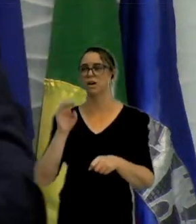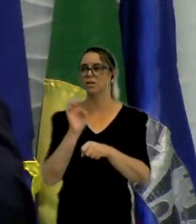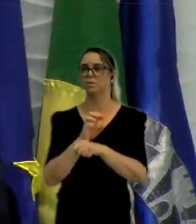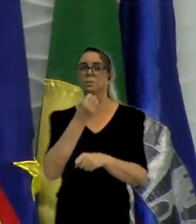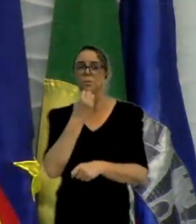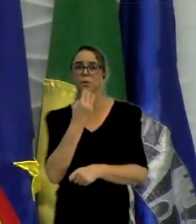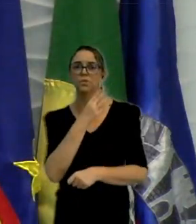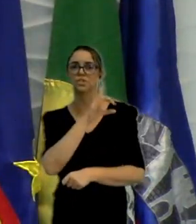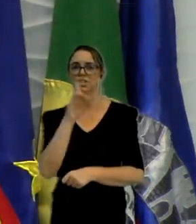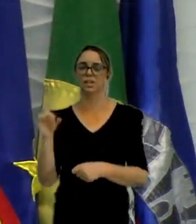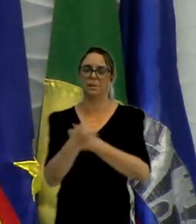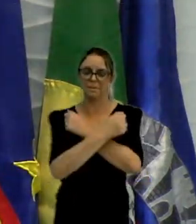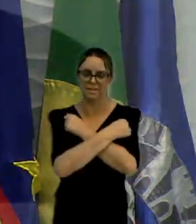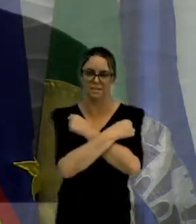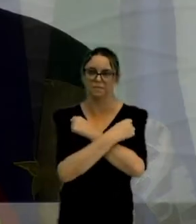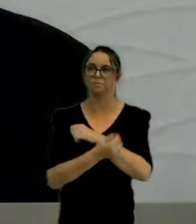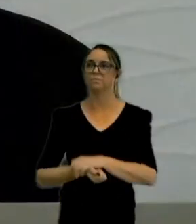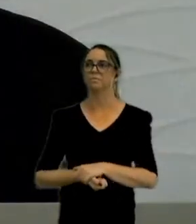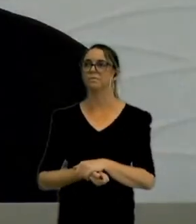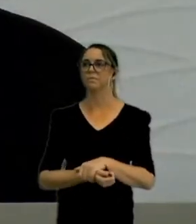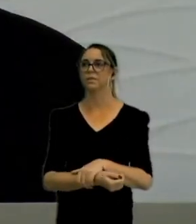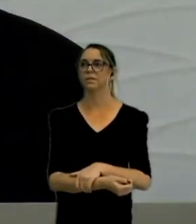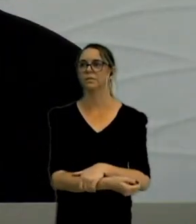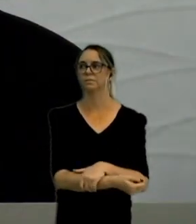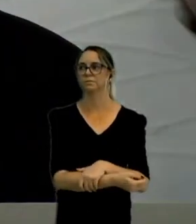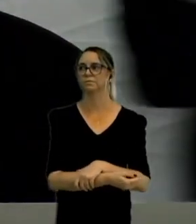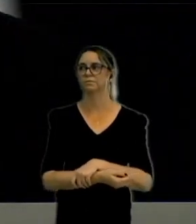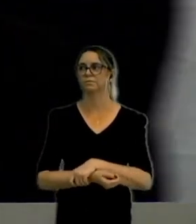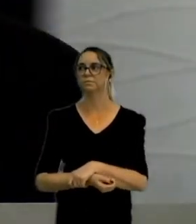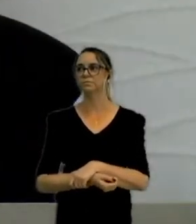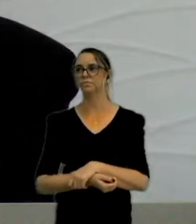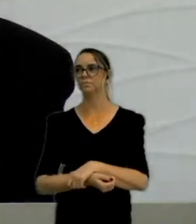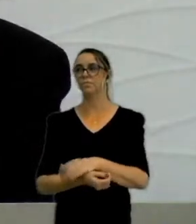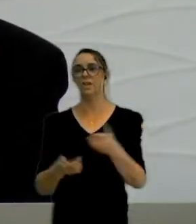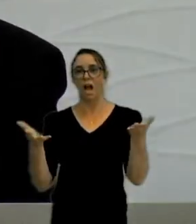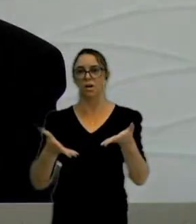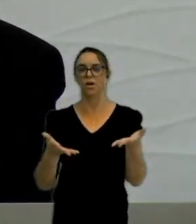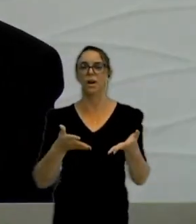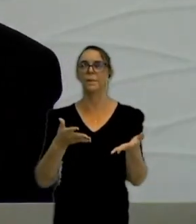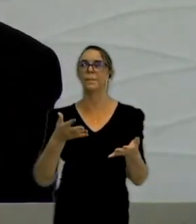dia. Pergunta para o vereador Pachequinho.